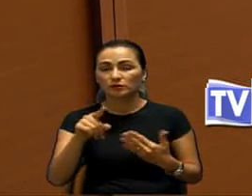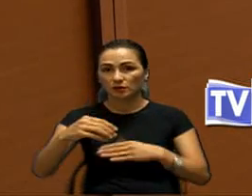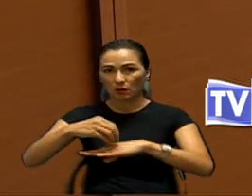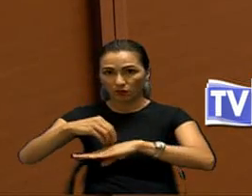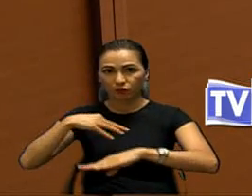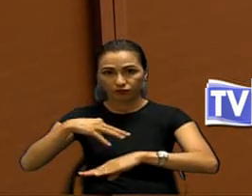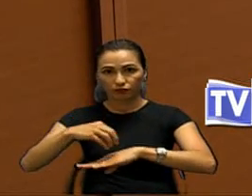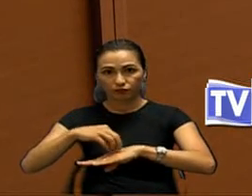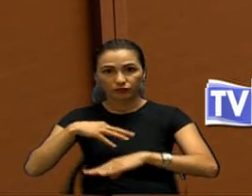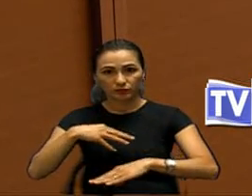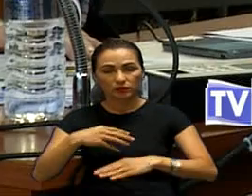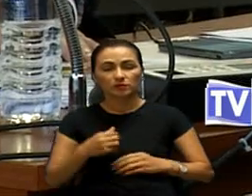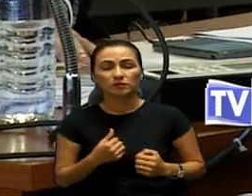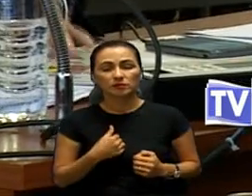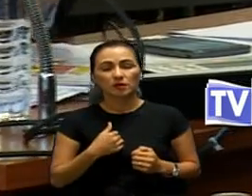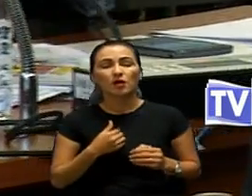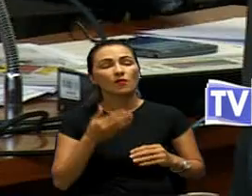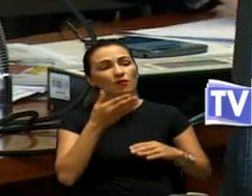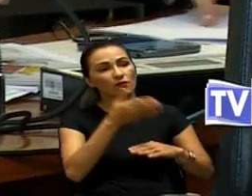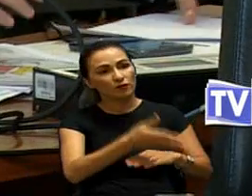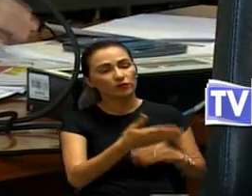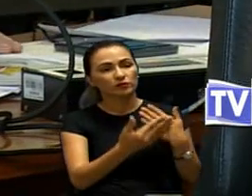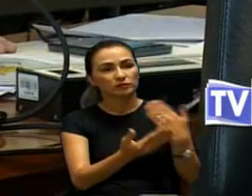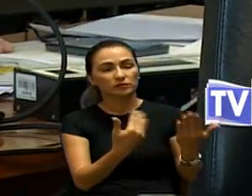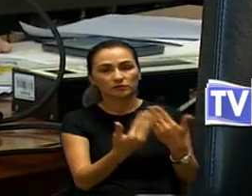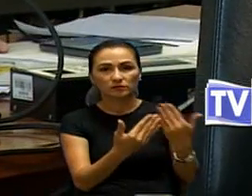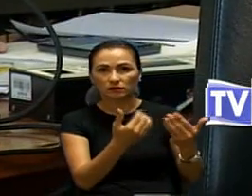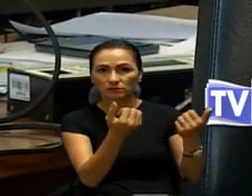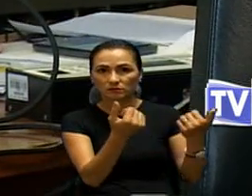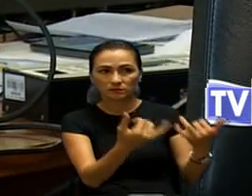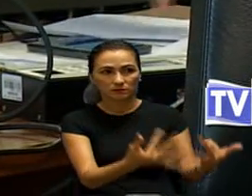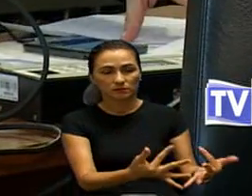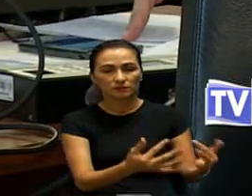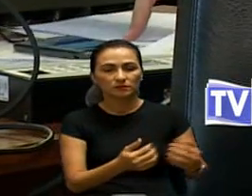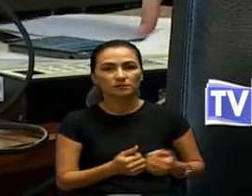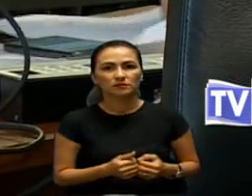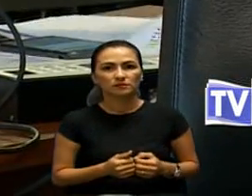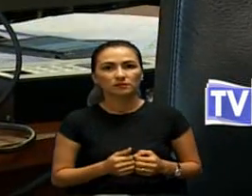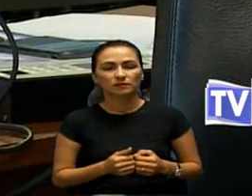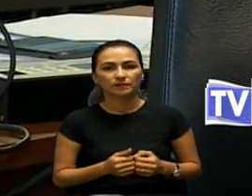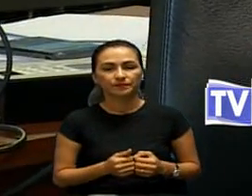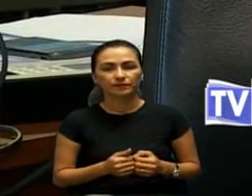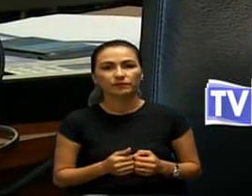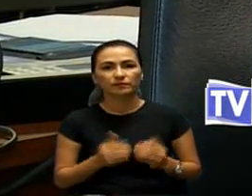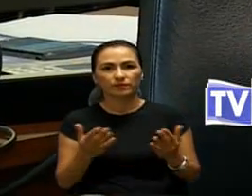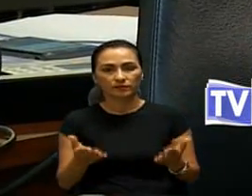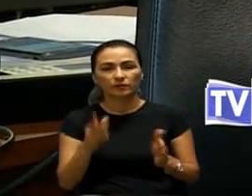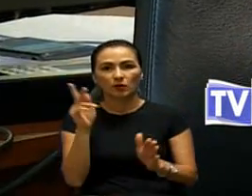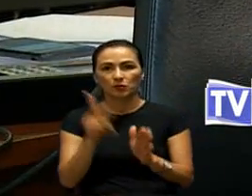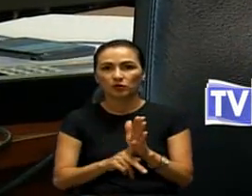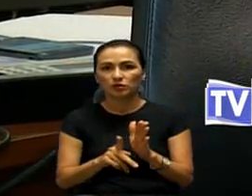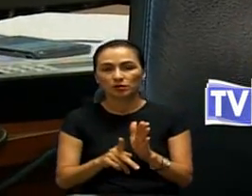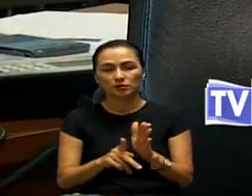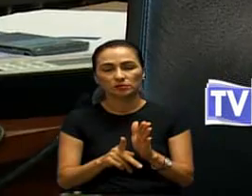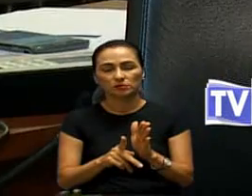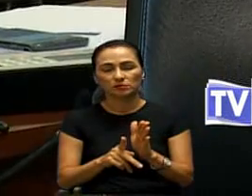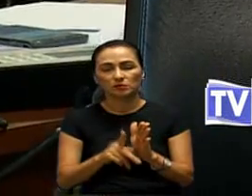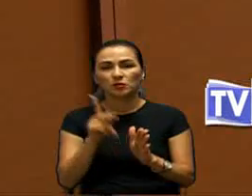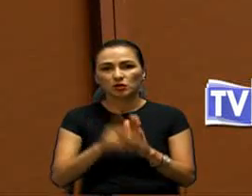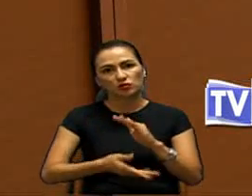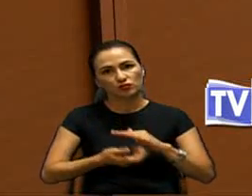alguns critérios para que eu levasse até lá. Levei. E vamos deixar da forma que está. Tá sim. Bom? O Manga pediu a